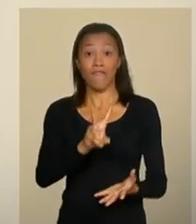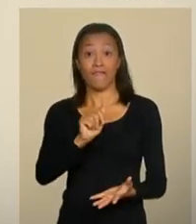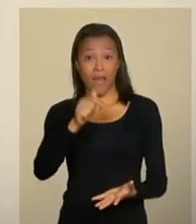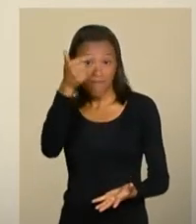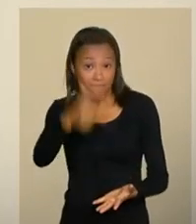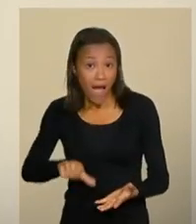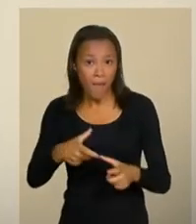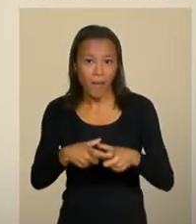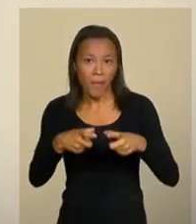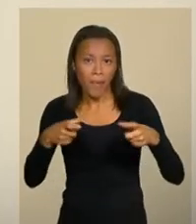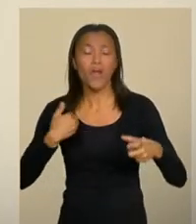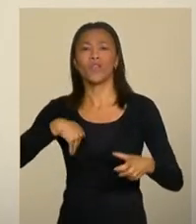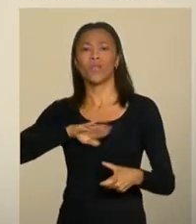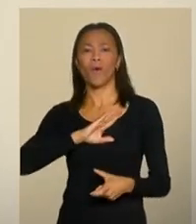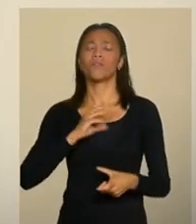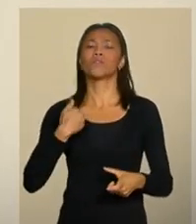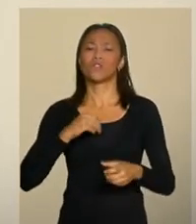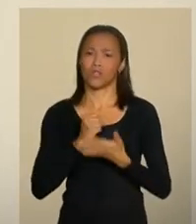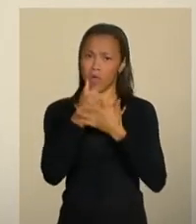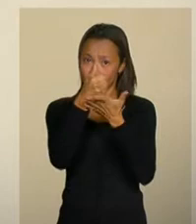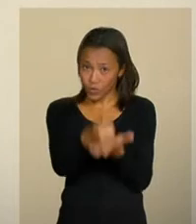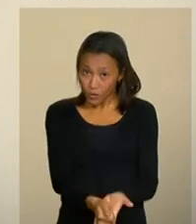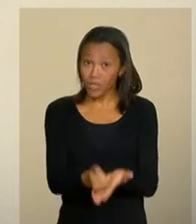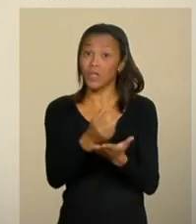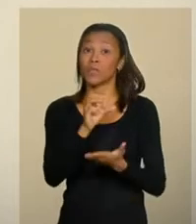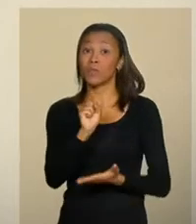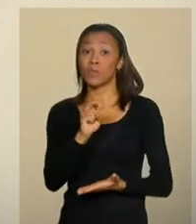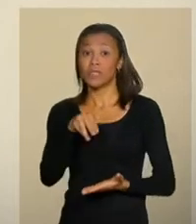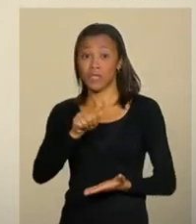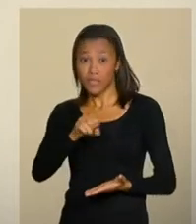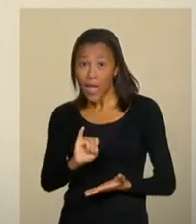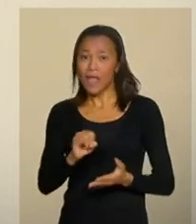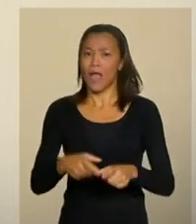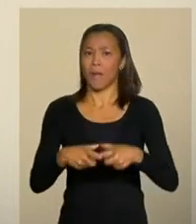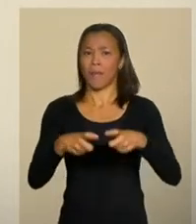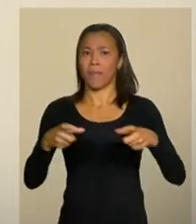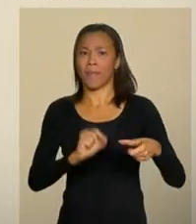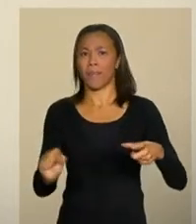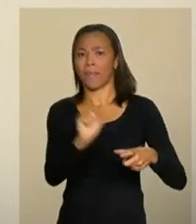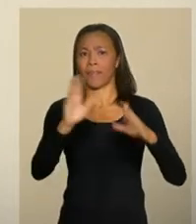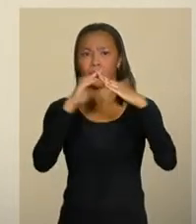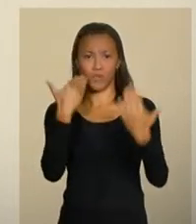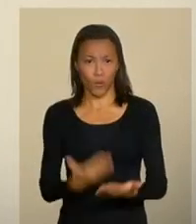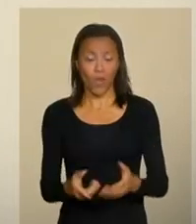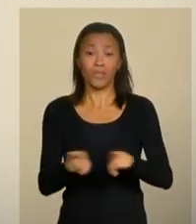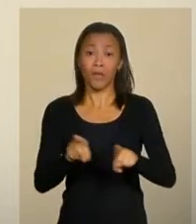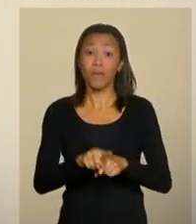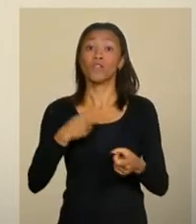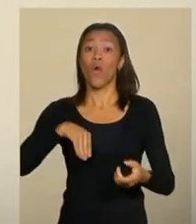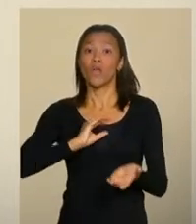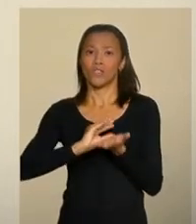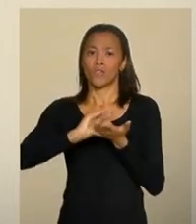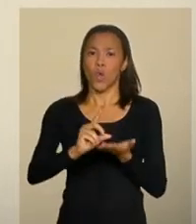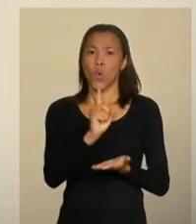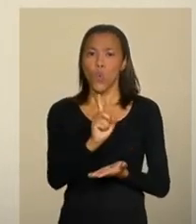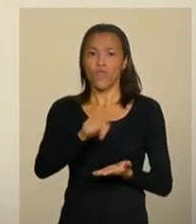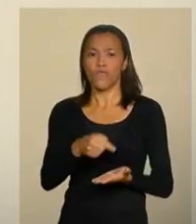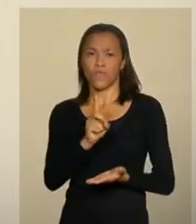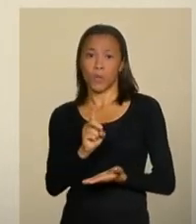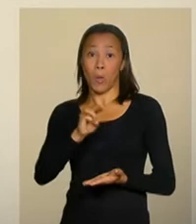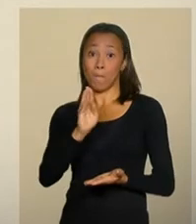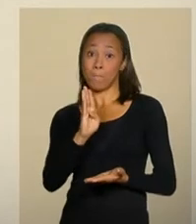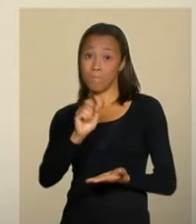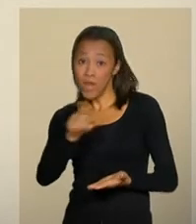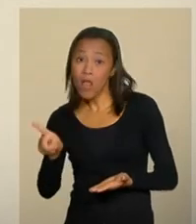mais porque nós estamos ajudando o SENAI a expandir as suas escolas estamos financiando 1 bilhão e meio para o